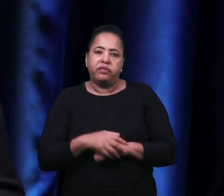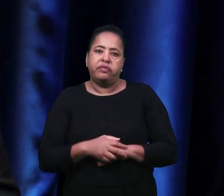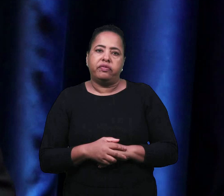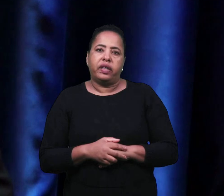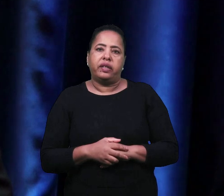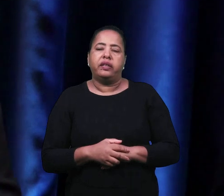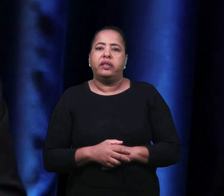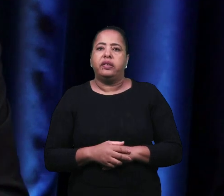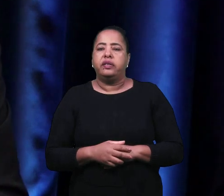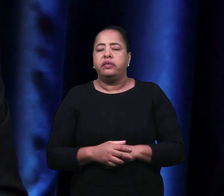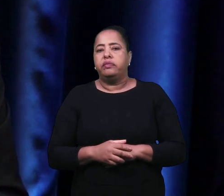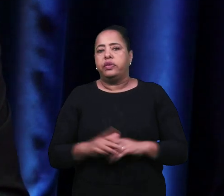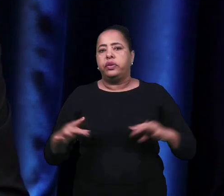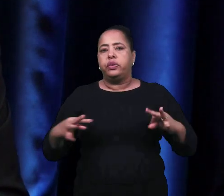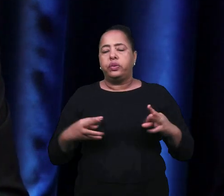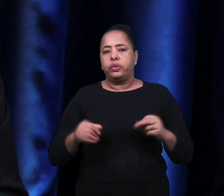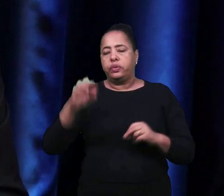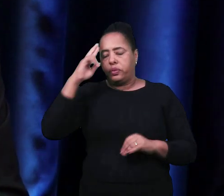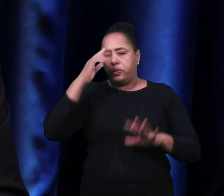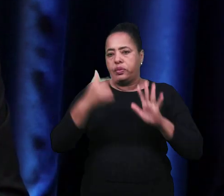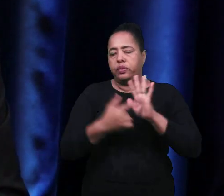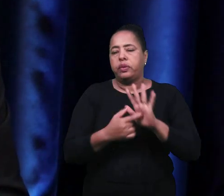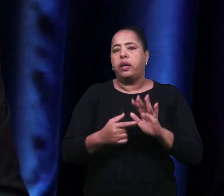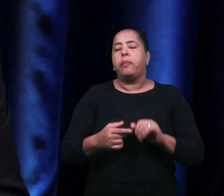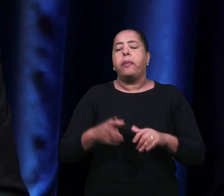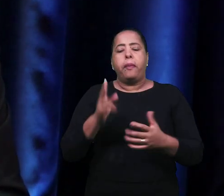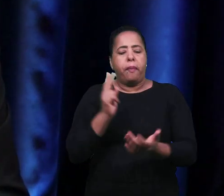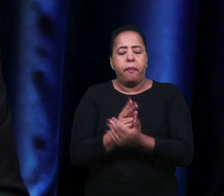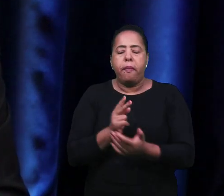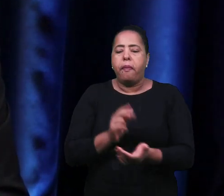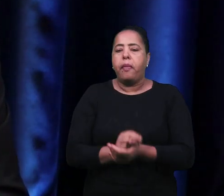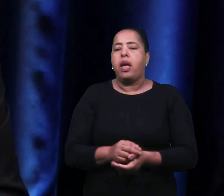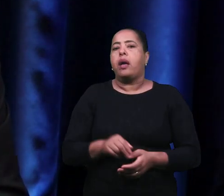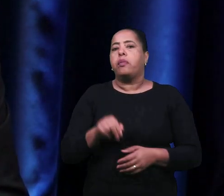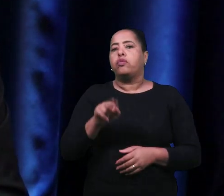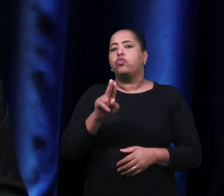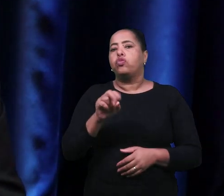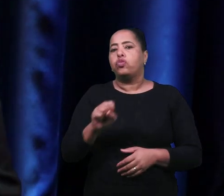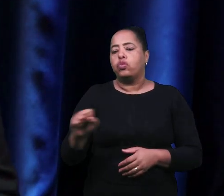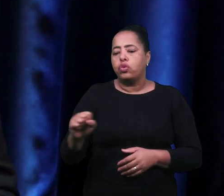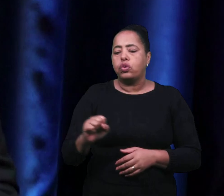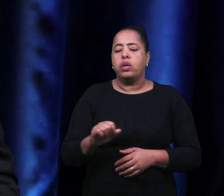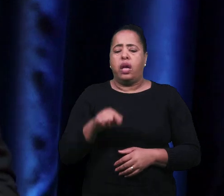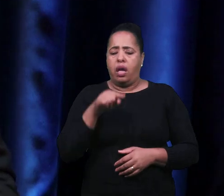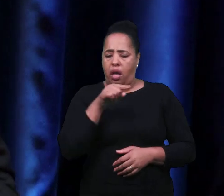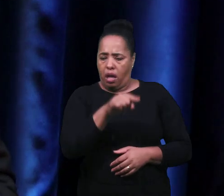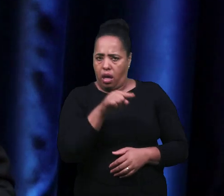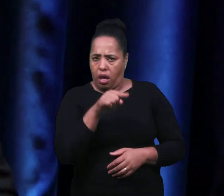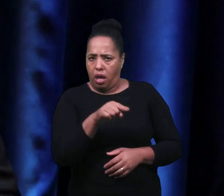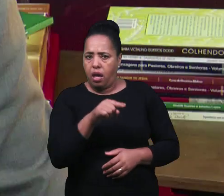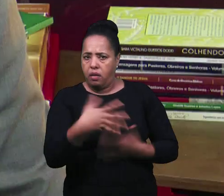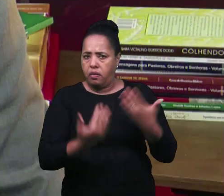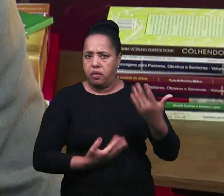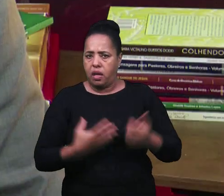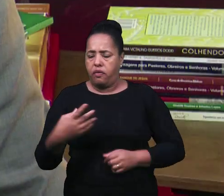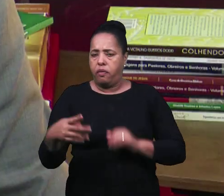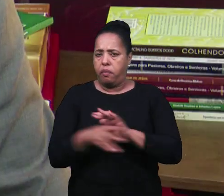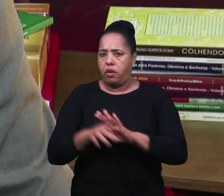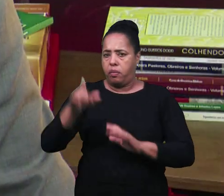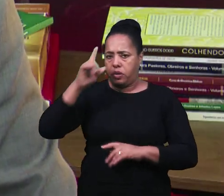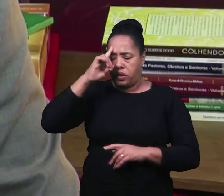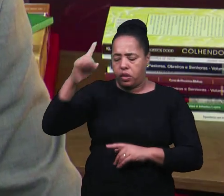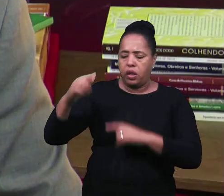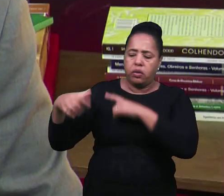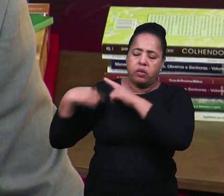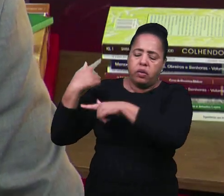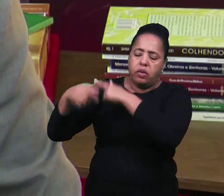Senhor retorna todas as coisas ali. Mesmo lá em Uz, né? Foi um exemplo também de um servo de Deus, que também foi um descendente de Noé,